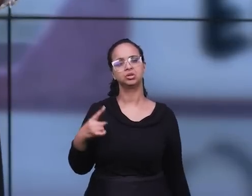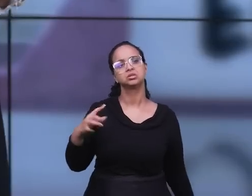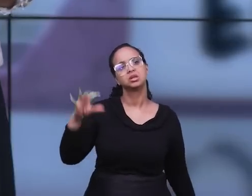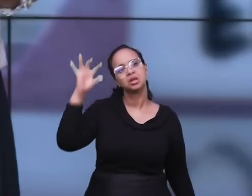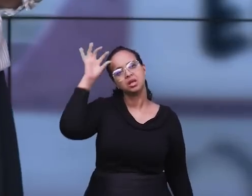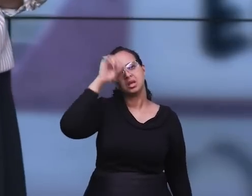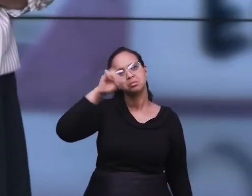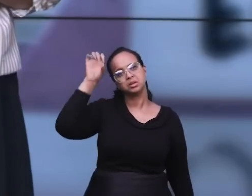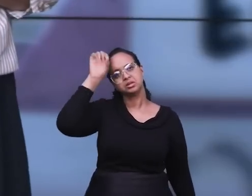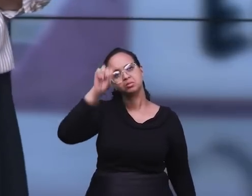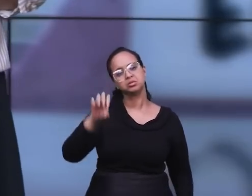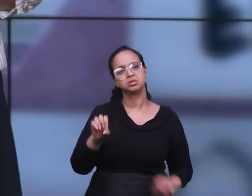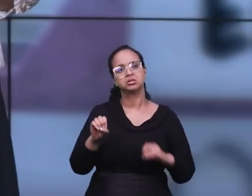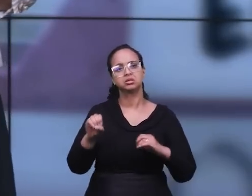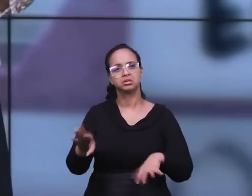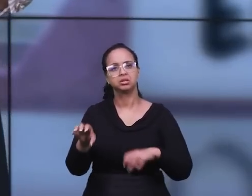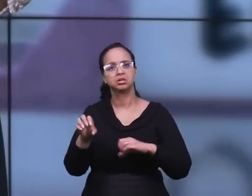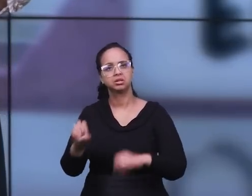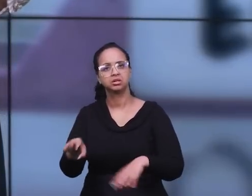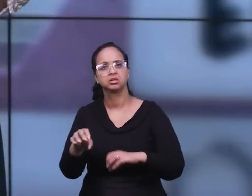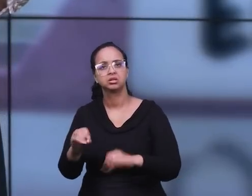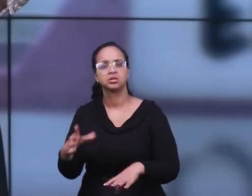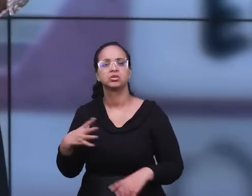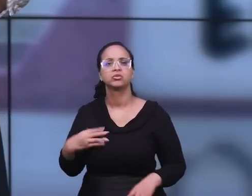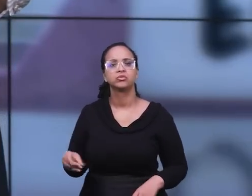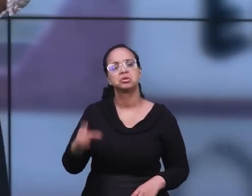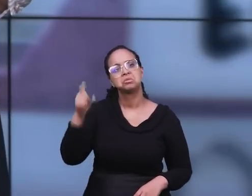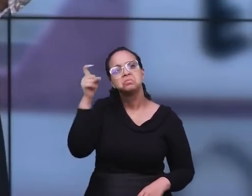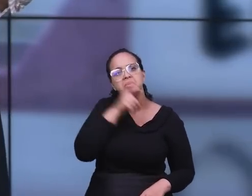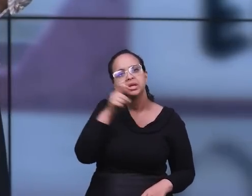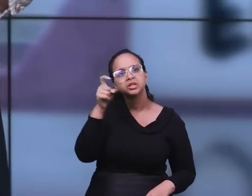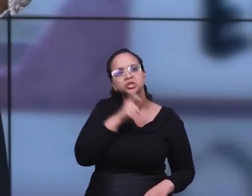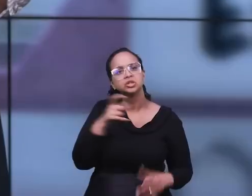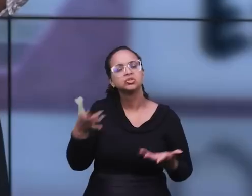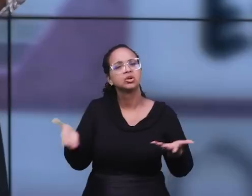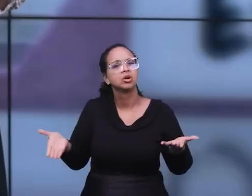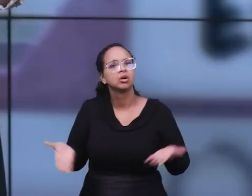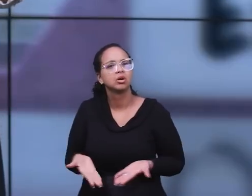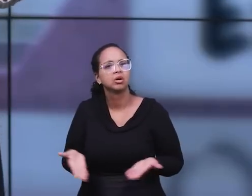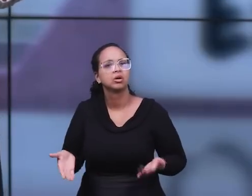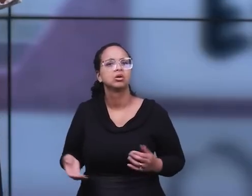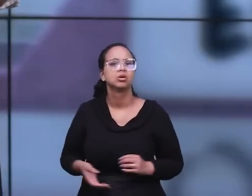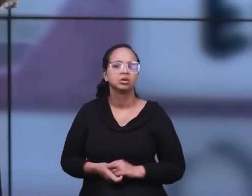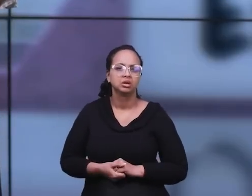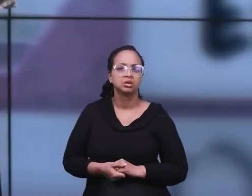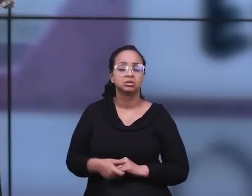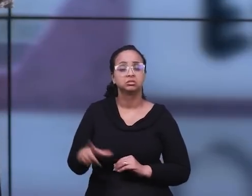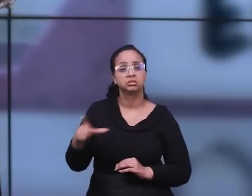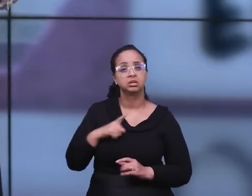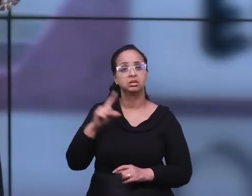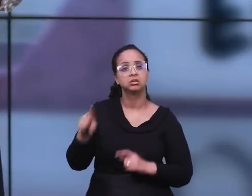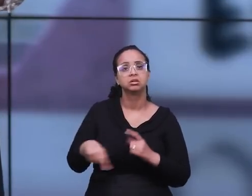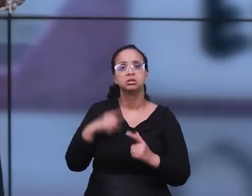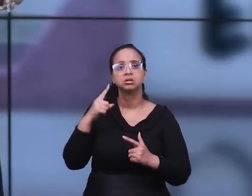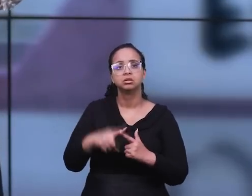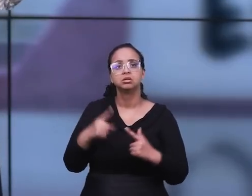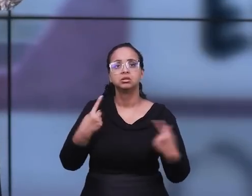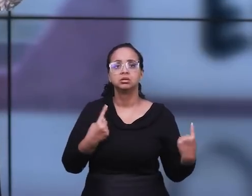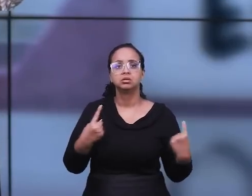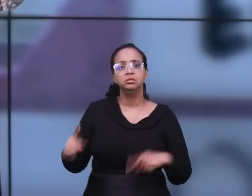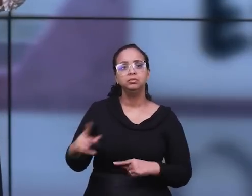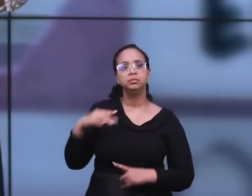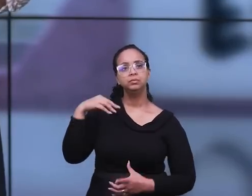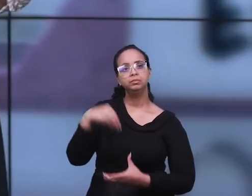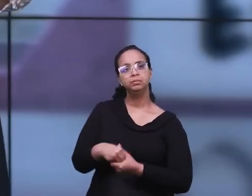que devemos ensinar aos nossos filhos para combater as mentiras deste tempo? As consequências da oposição